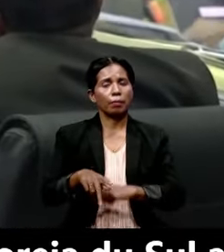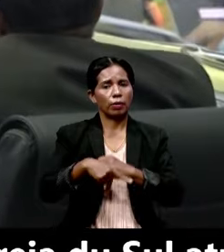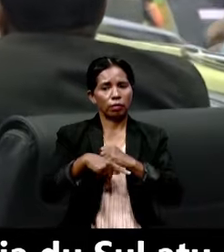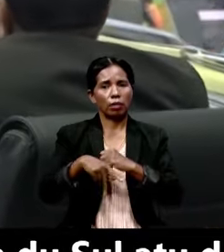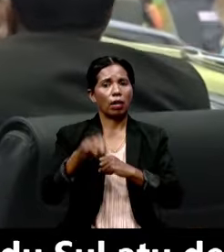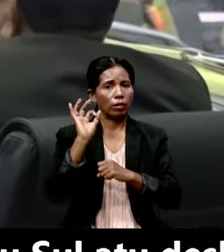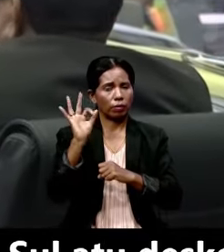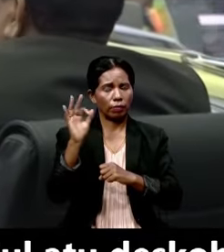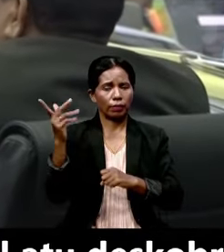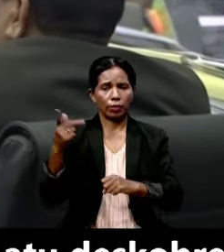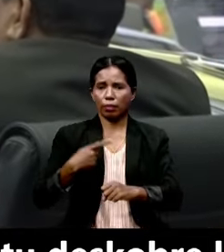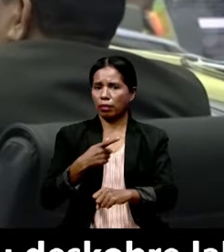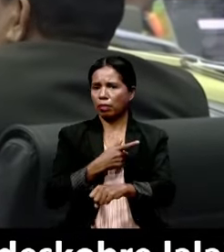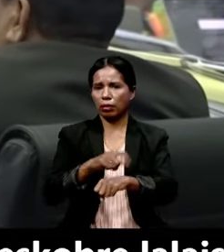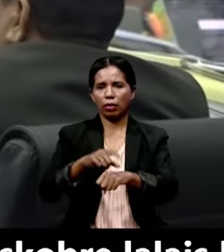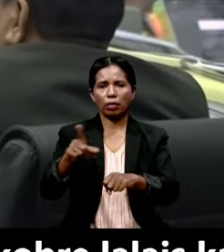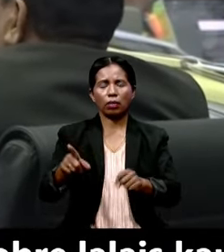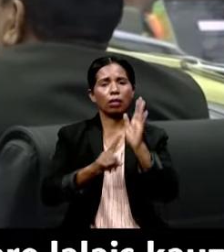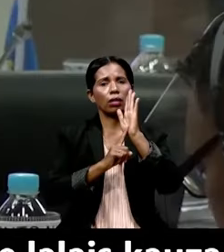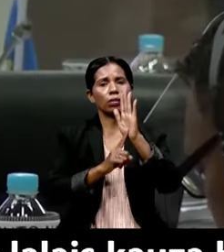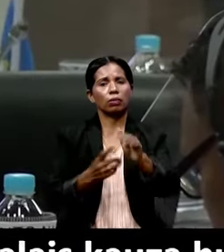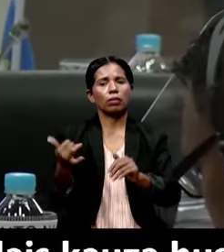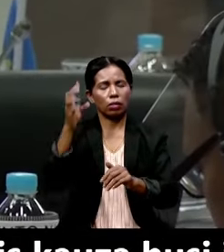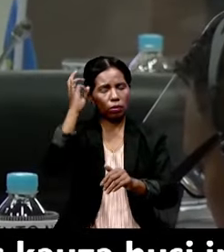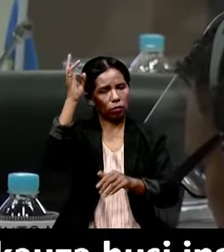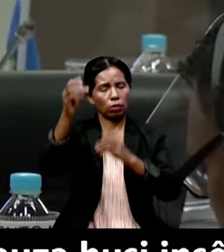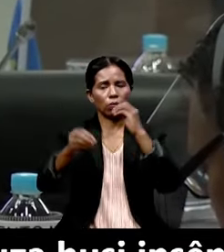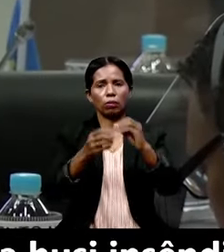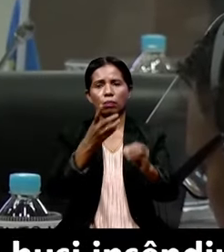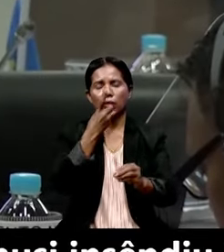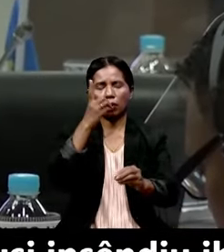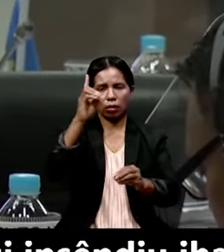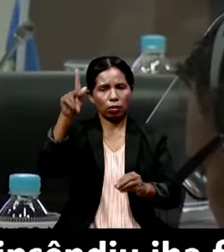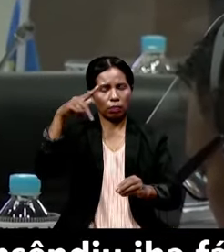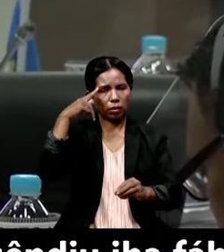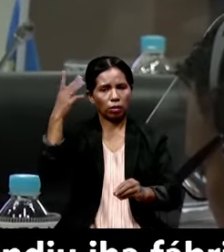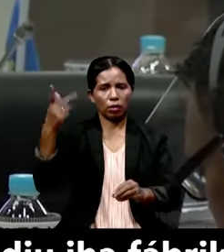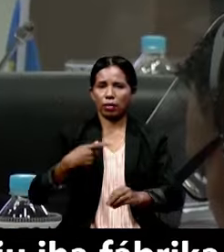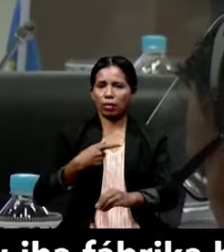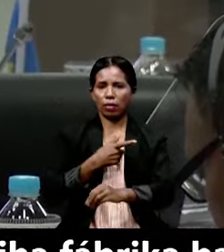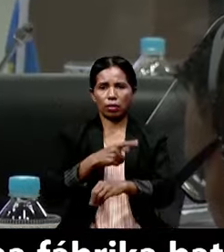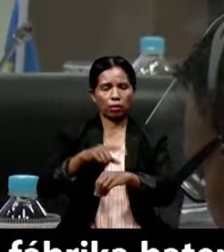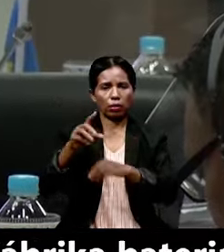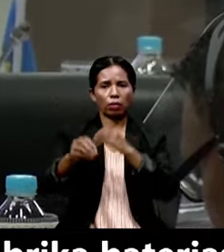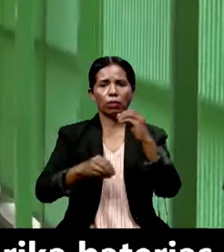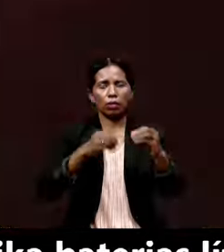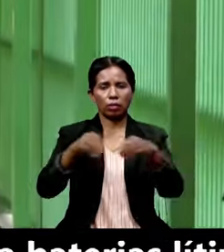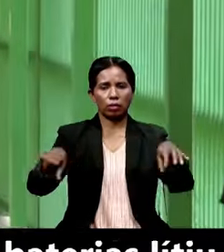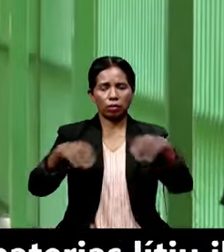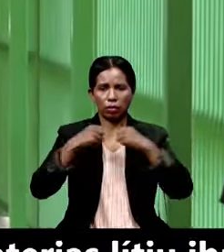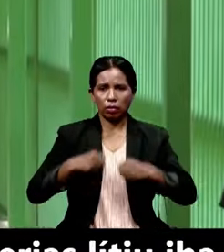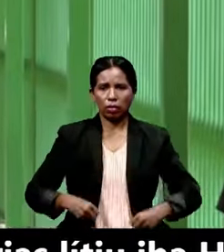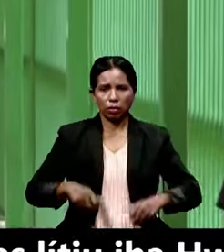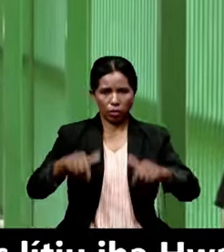e a Parlamento Nacional, hato sira ne preocupação li husi declaração política. Política e a plenária, com o sistema de saúde e